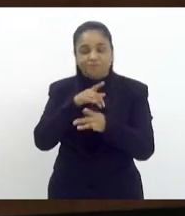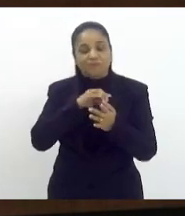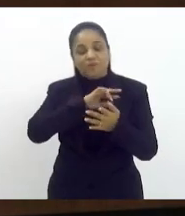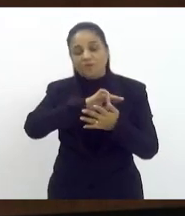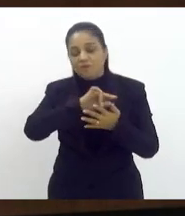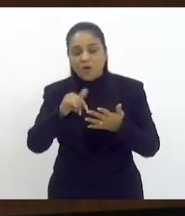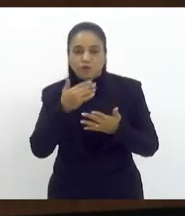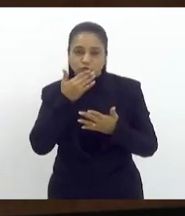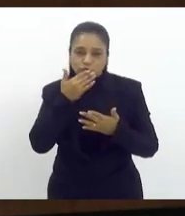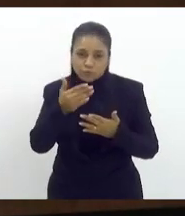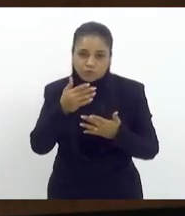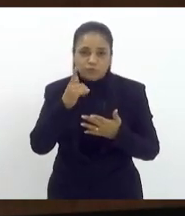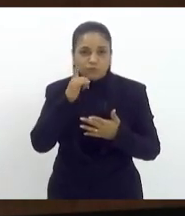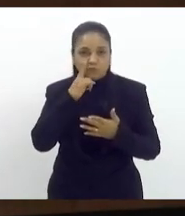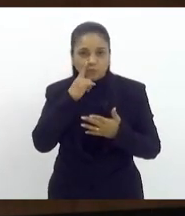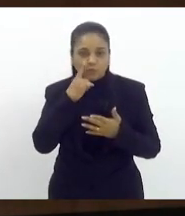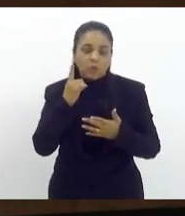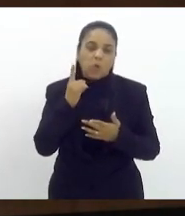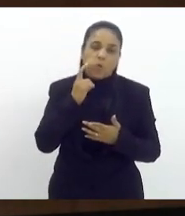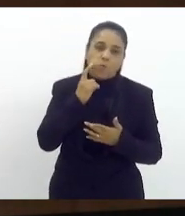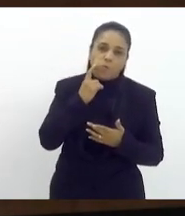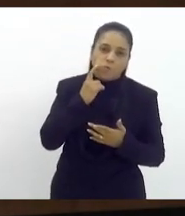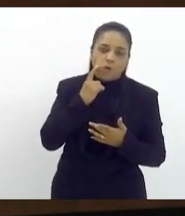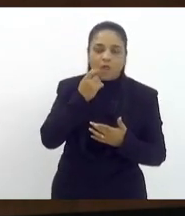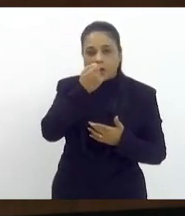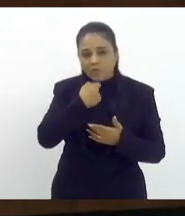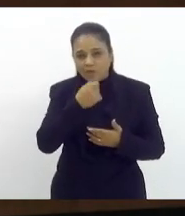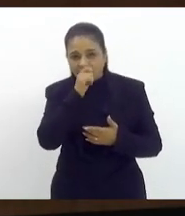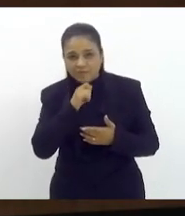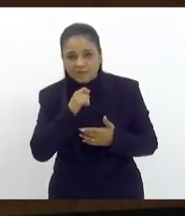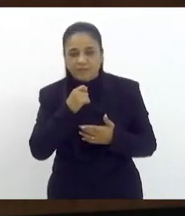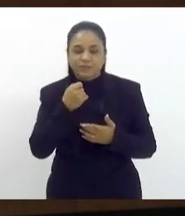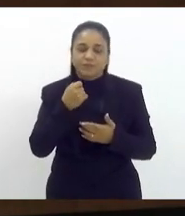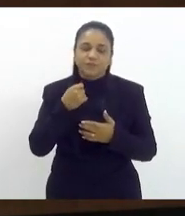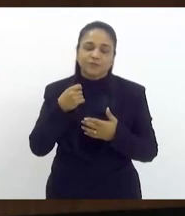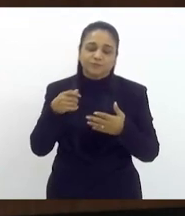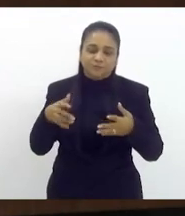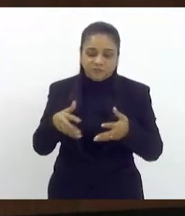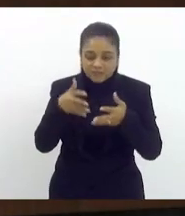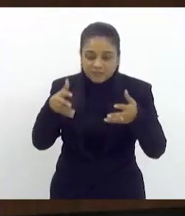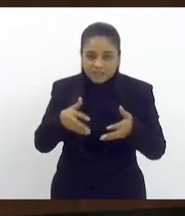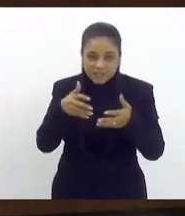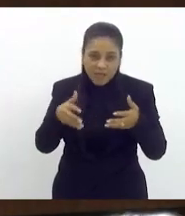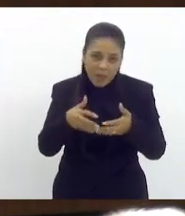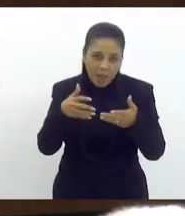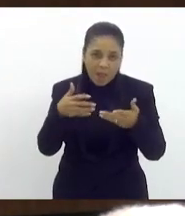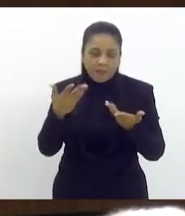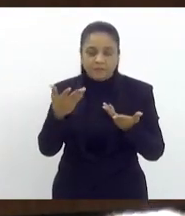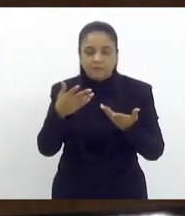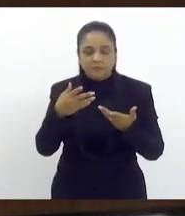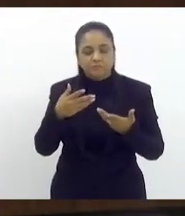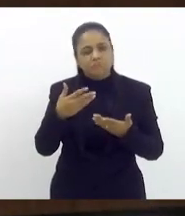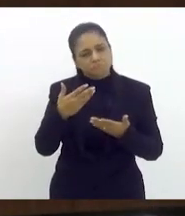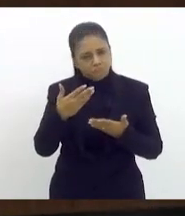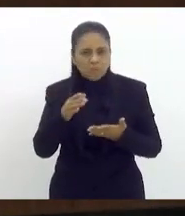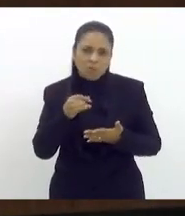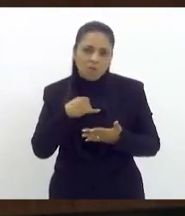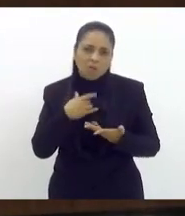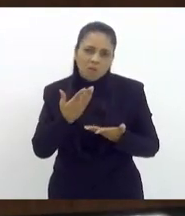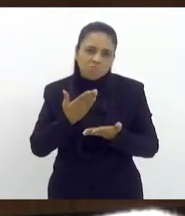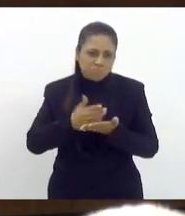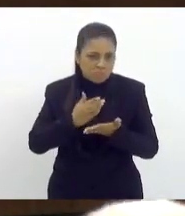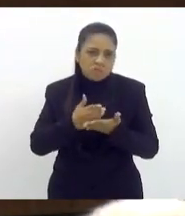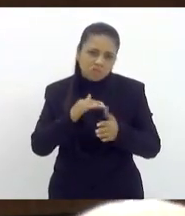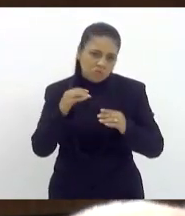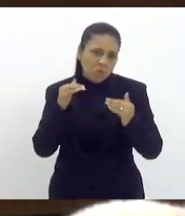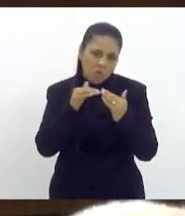sorvete balas e guloseimas em geral cereais superados para o café da manhã até aí tudo besteira concordo mas vamos